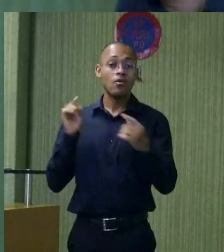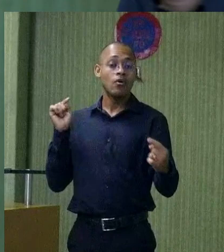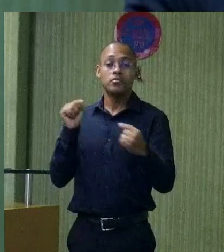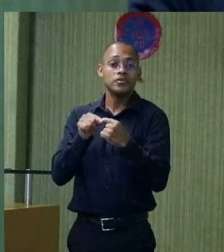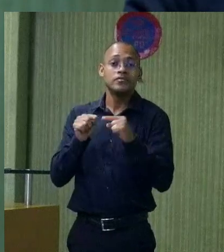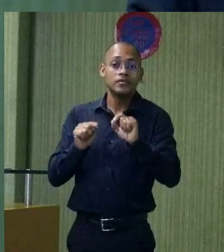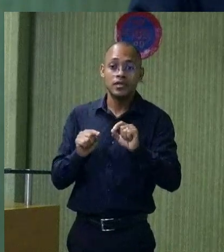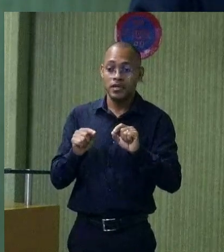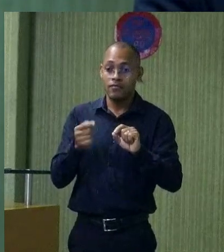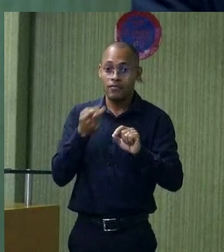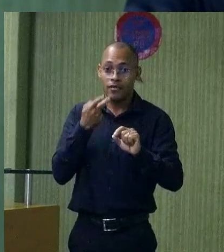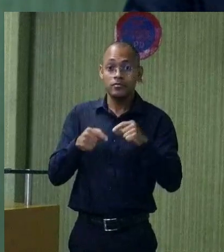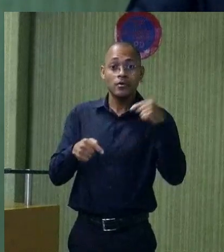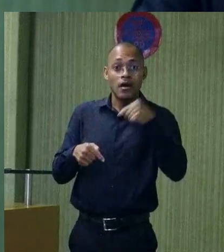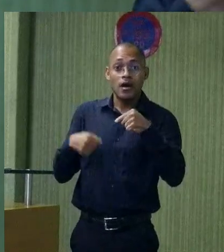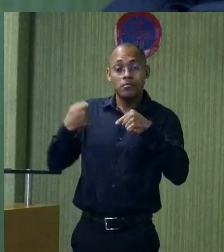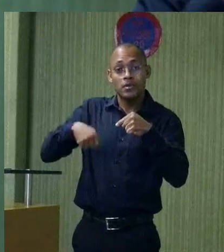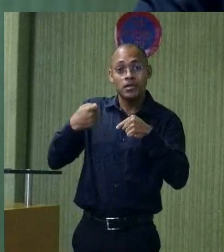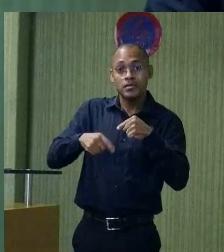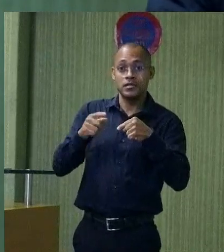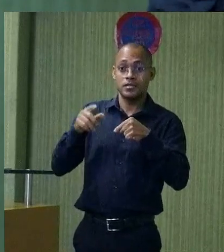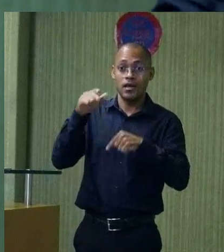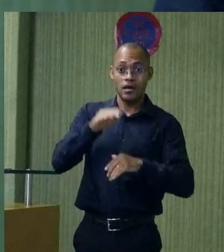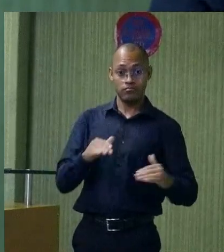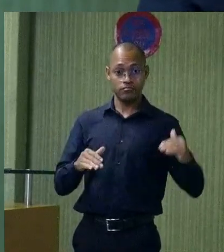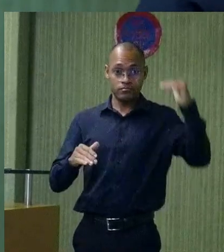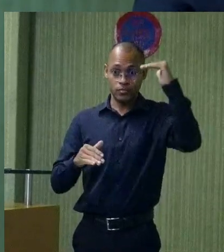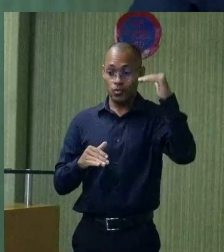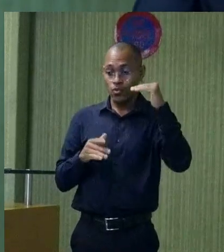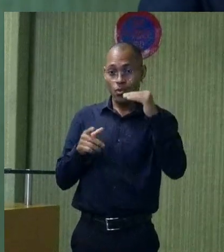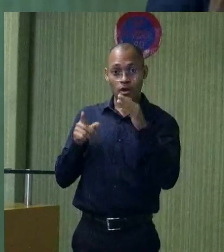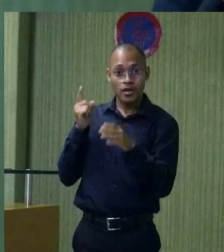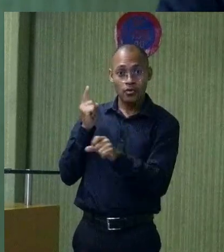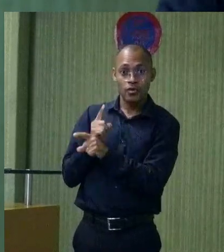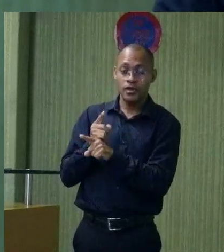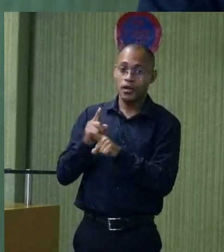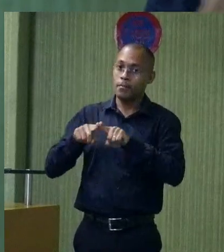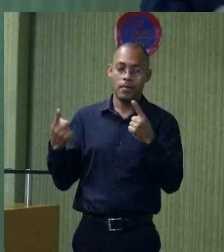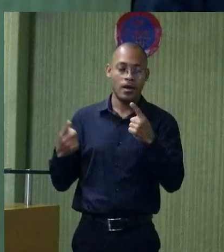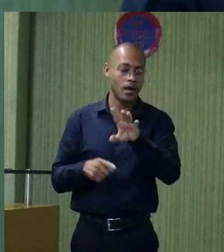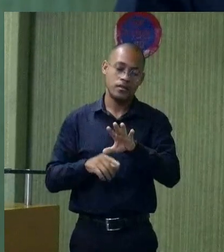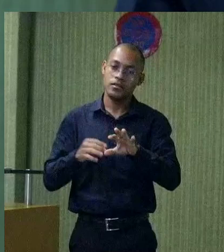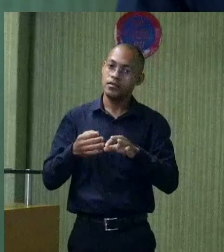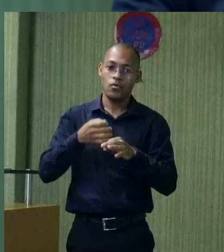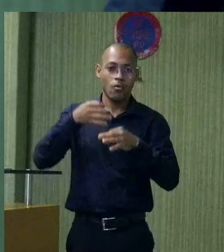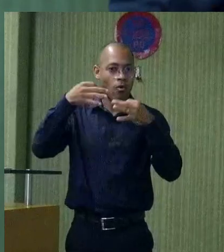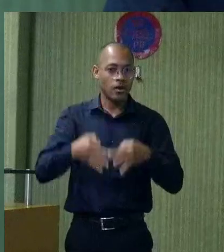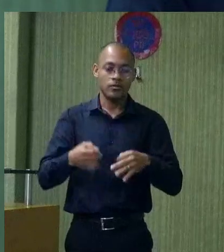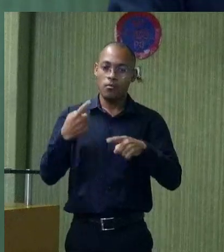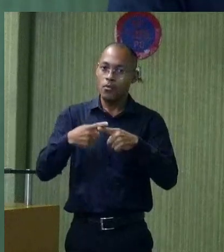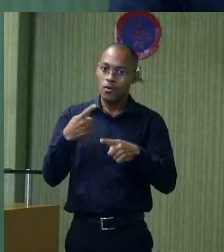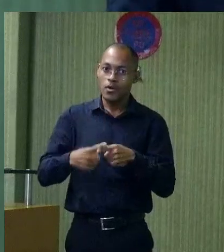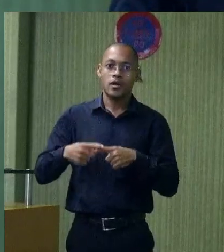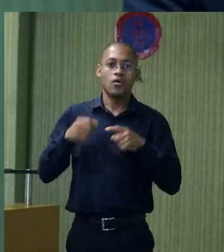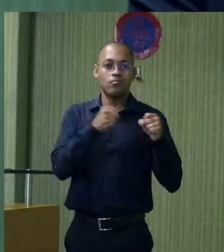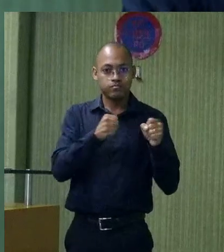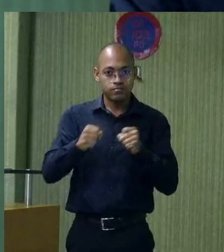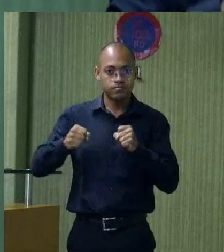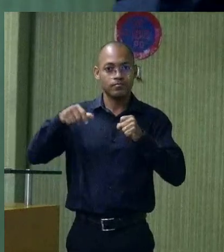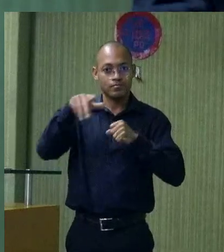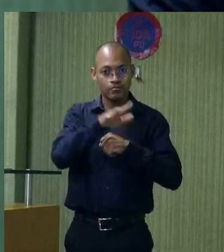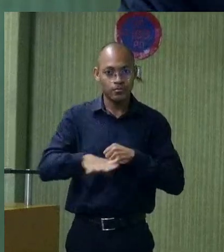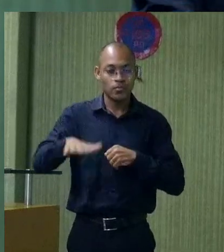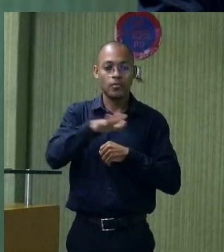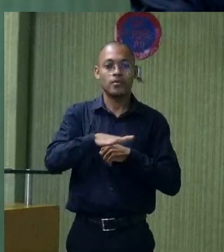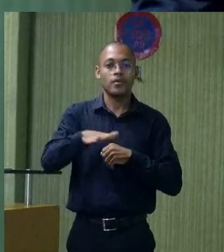pessoas localizassem elas os adultos né mas não era a melhor forma de fazer isso o poder público com uma dificuldade de reagir